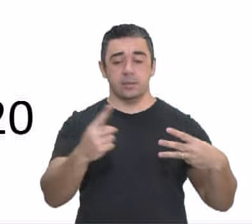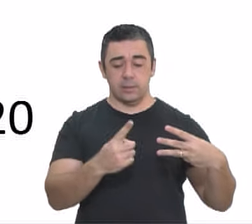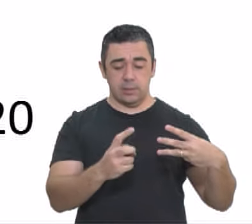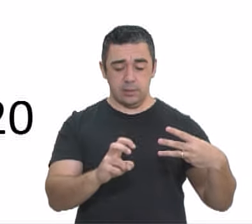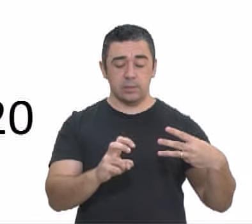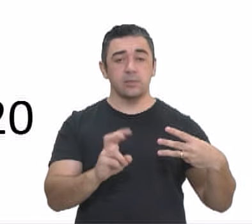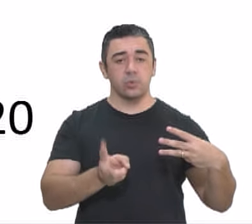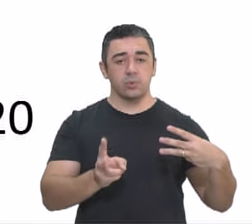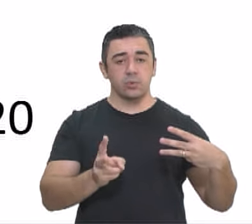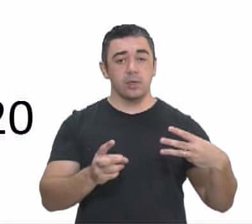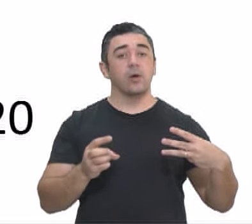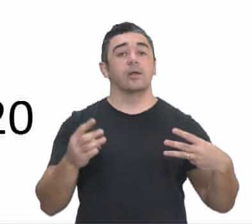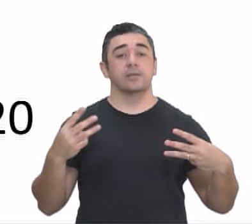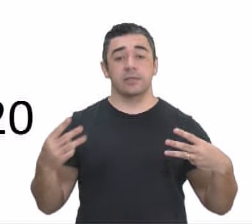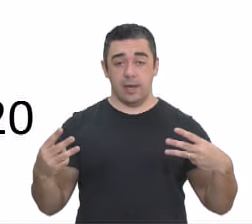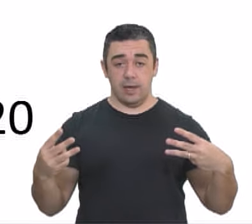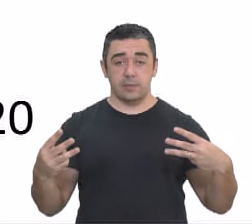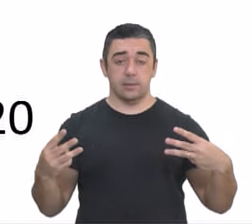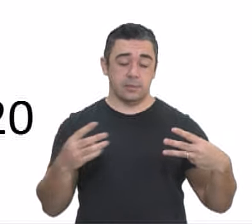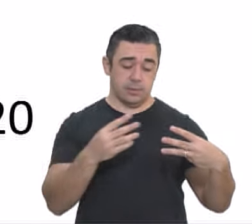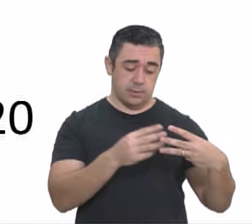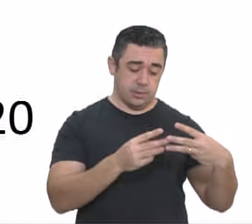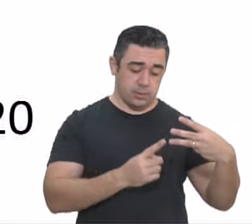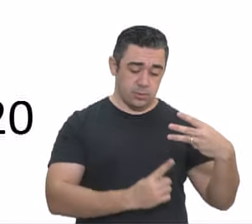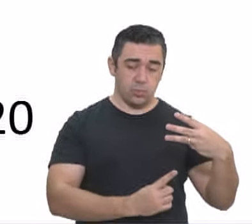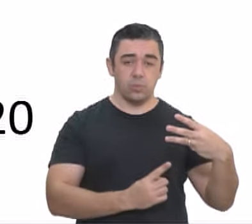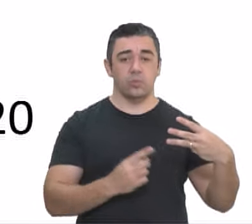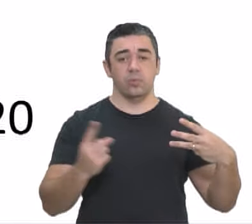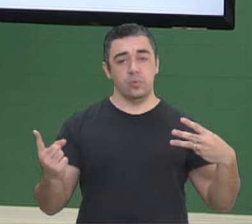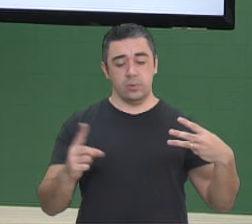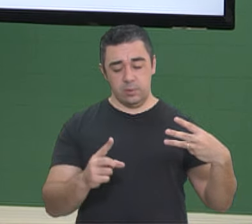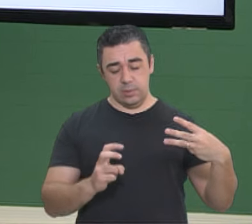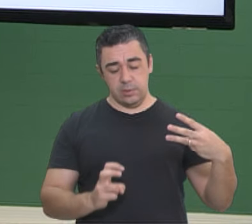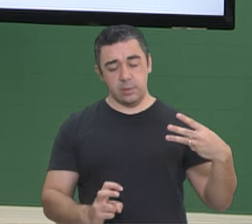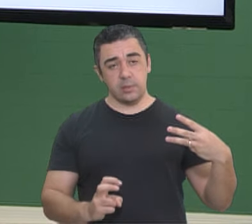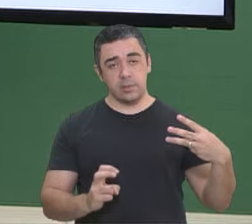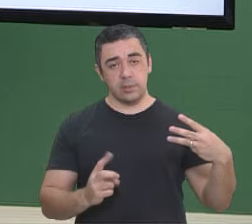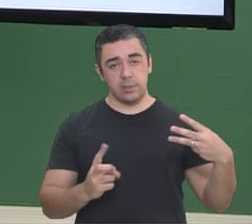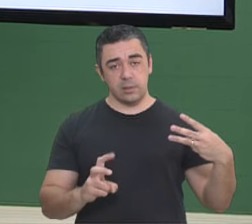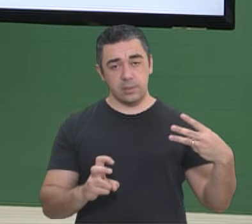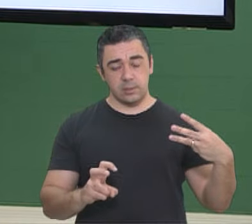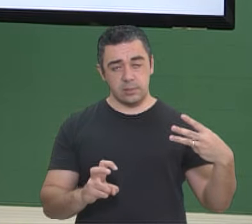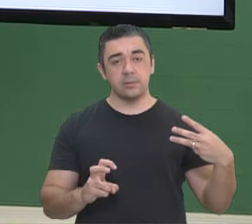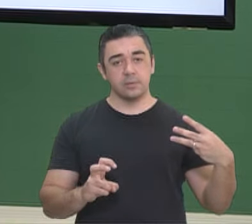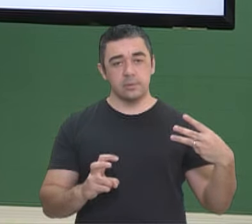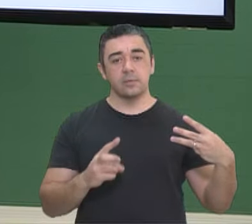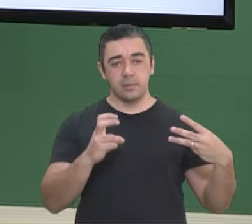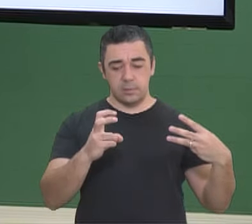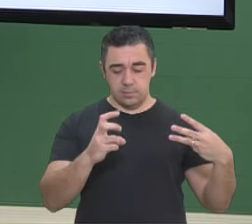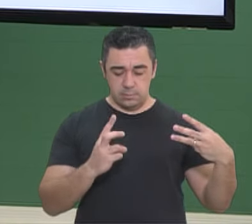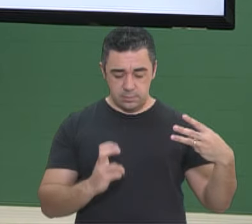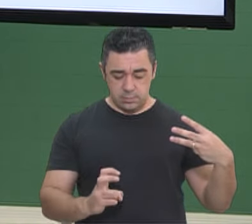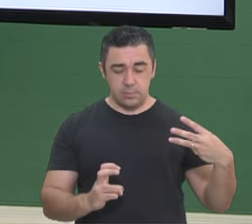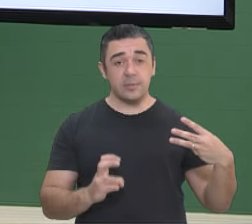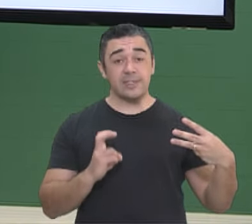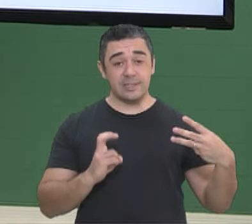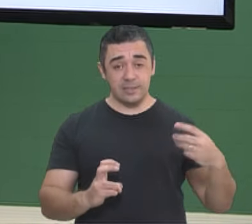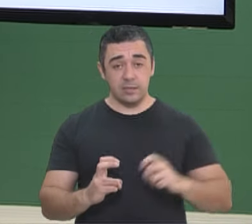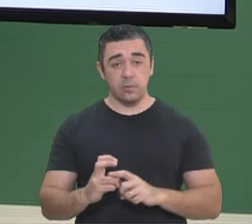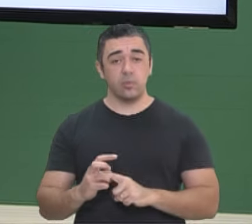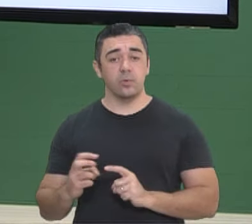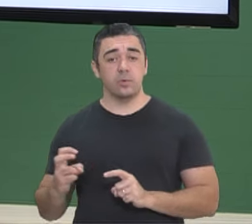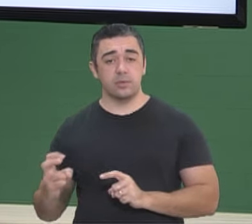Agora aqui, ó, eu vou dividir o 3 e o 15. 3 dividido por 3 dá 1 e o 15 por 3 dá 5. O 5 é um